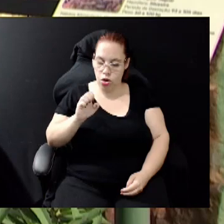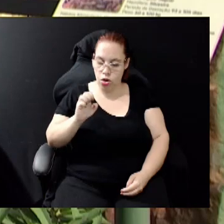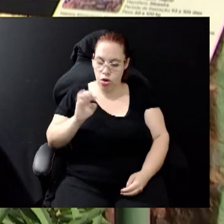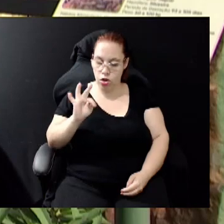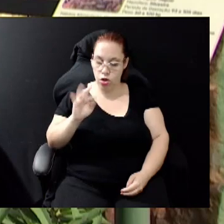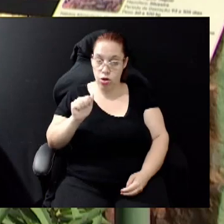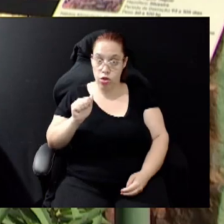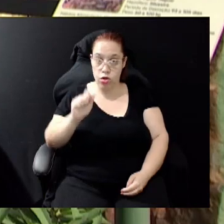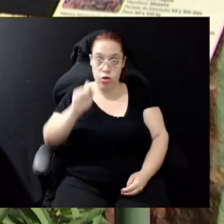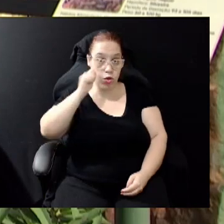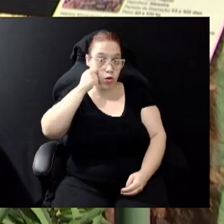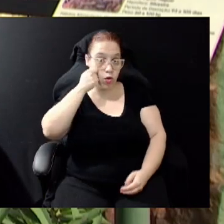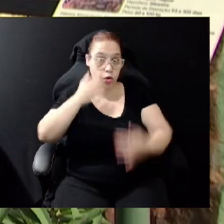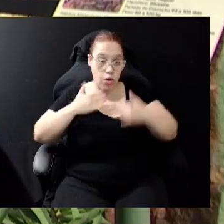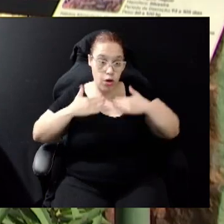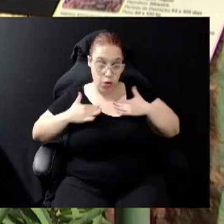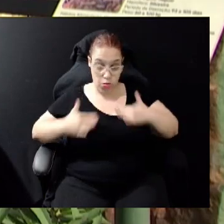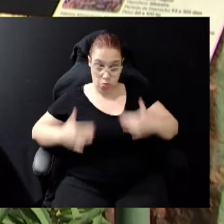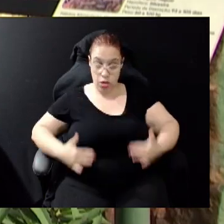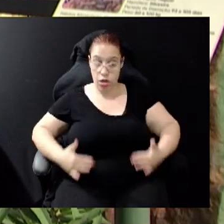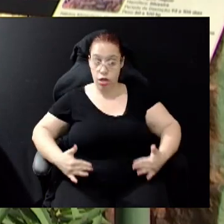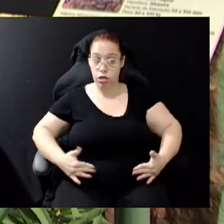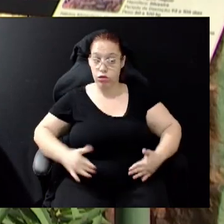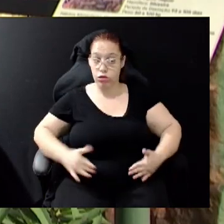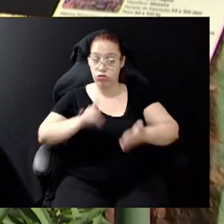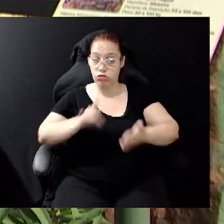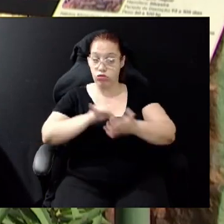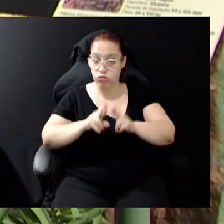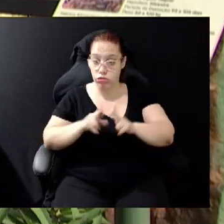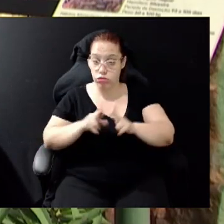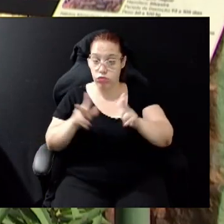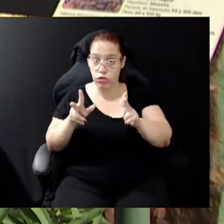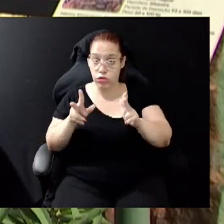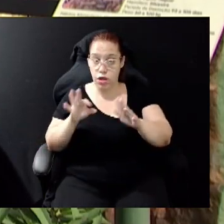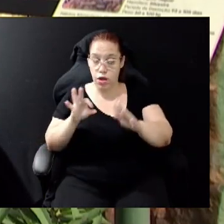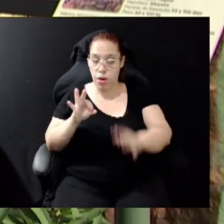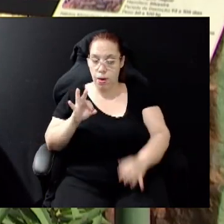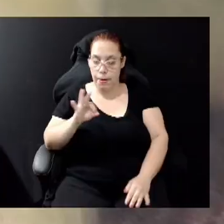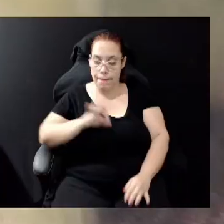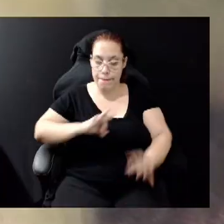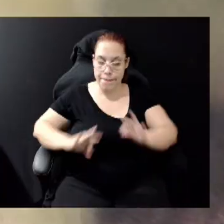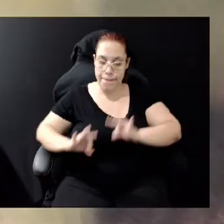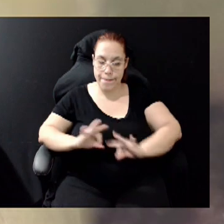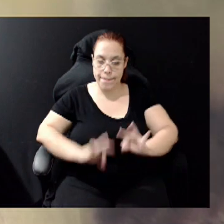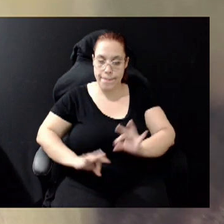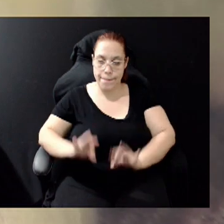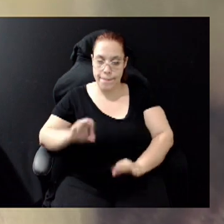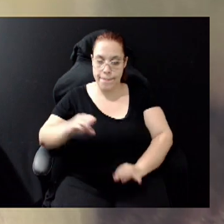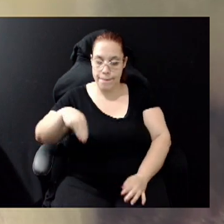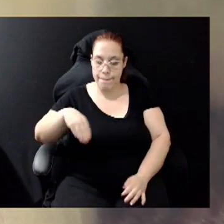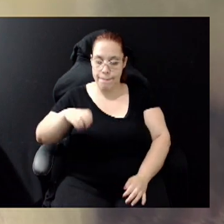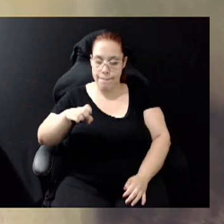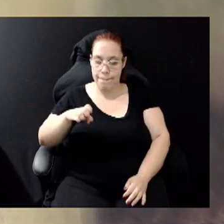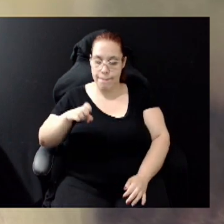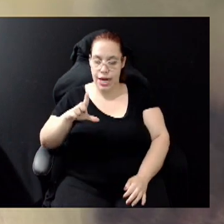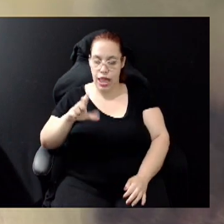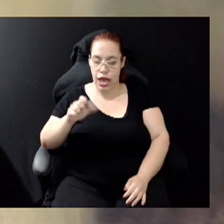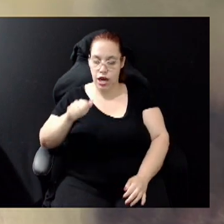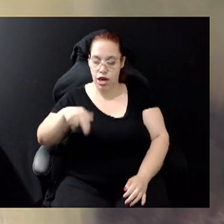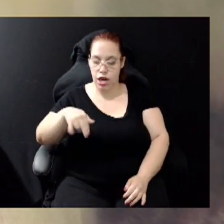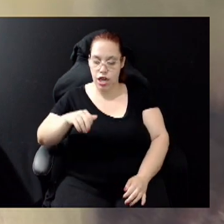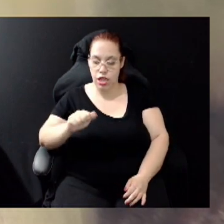na pelagem deles. Na verdade, a única diferença é a quantidade de melanina mesmo, assim como ocorre em outras raças, em outras espécies também.